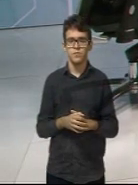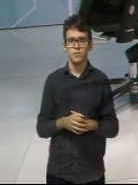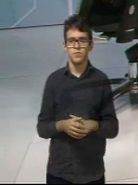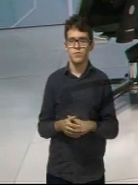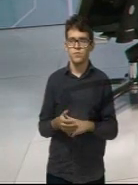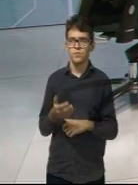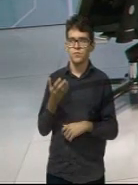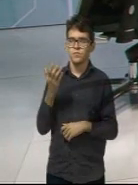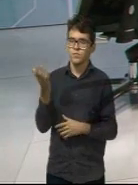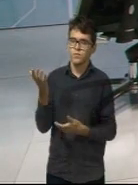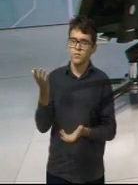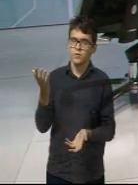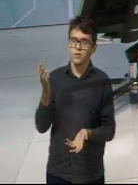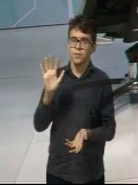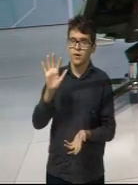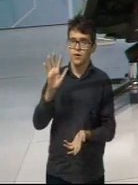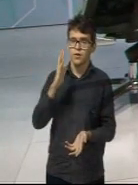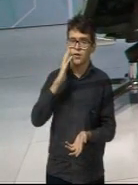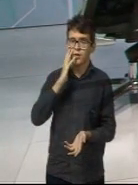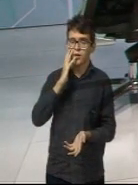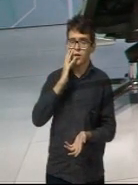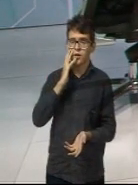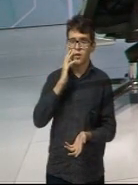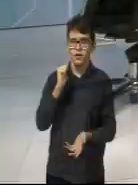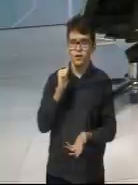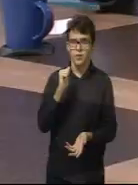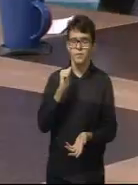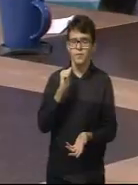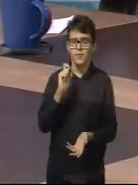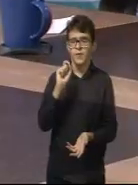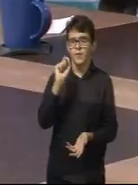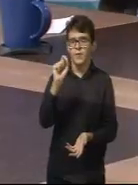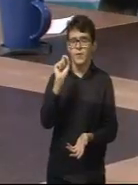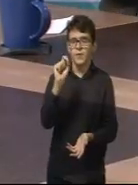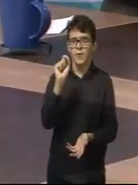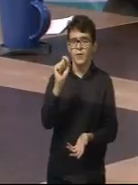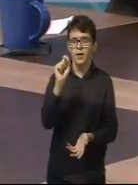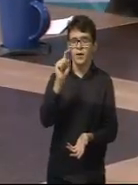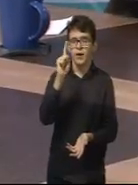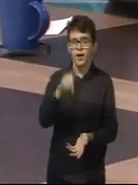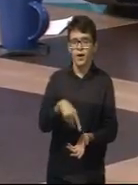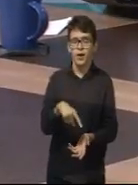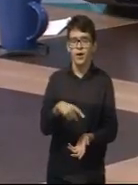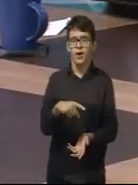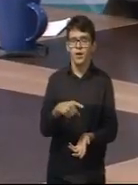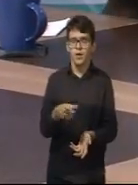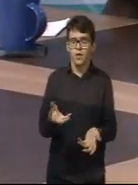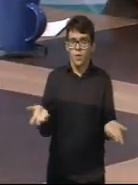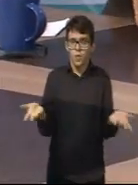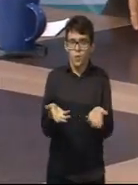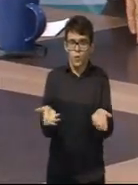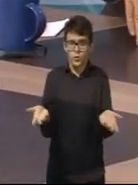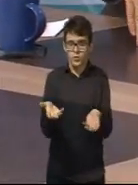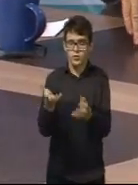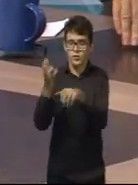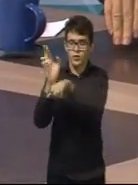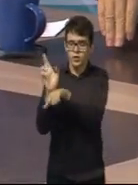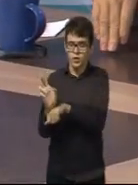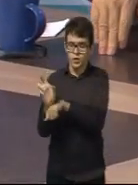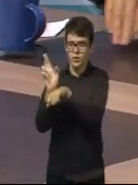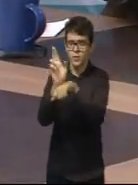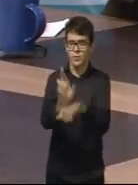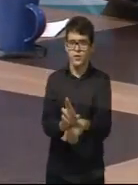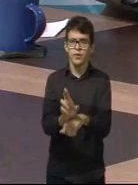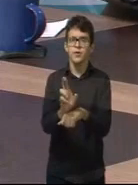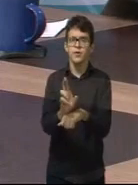senhor sabe que é uma pessoa que a questão da representatividade hoje é o principal problema